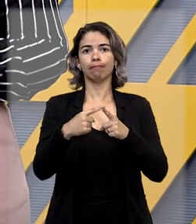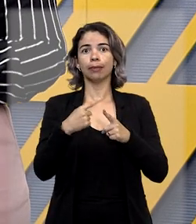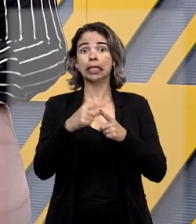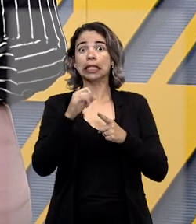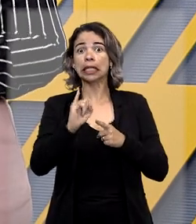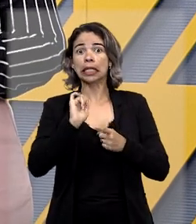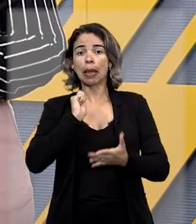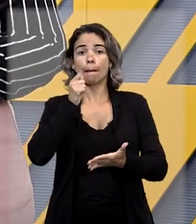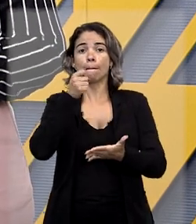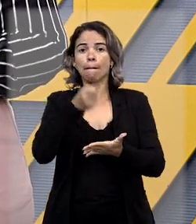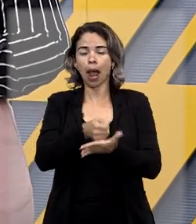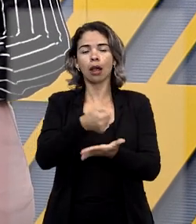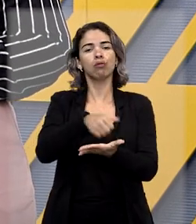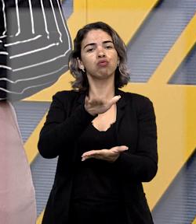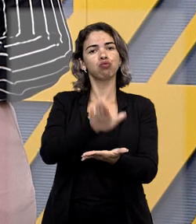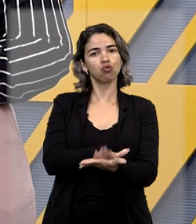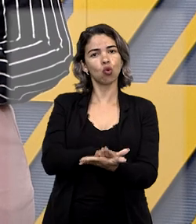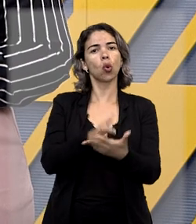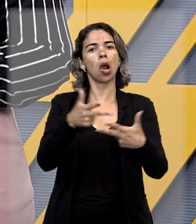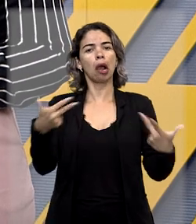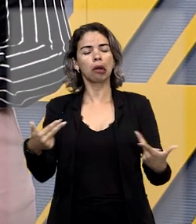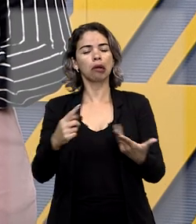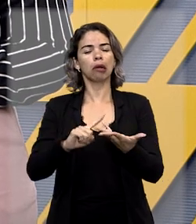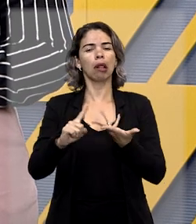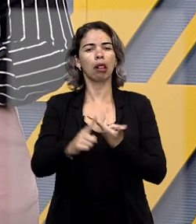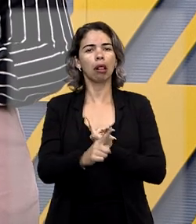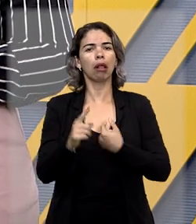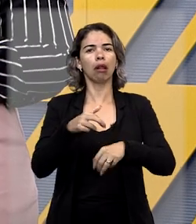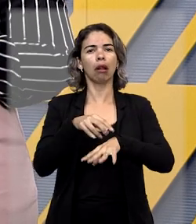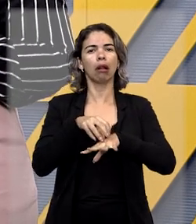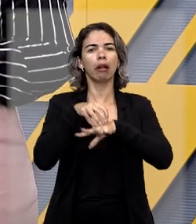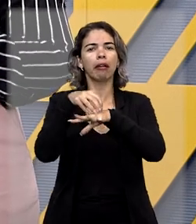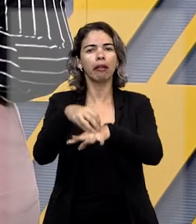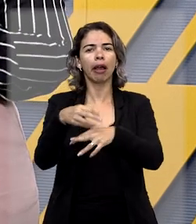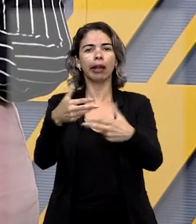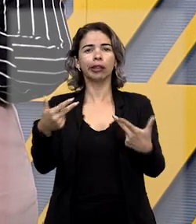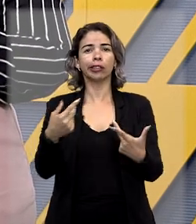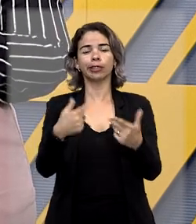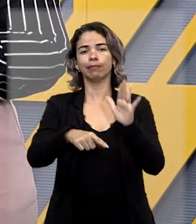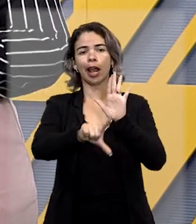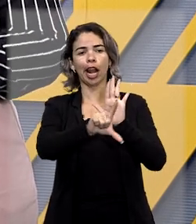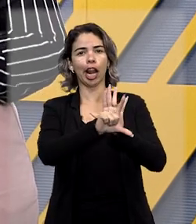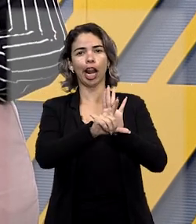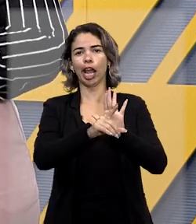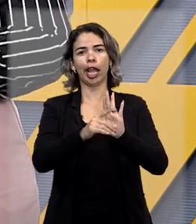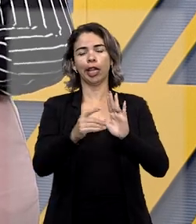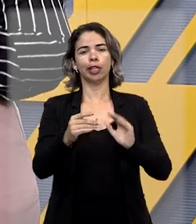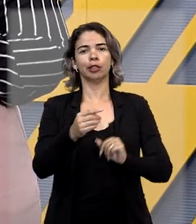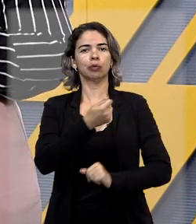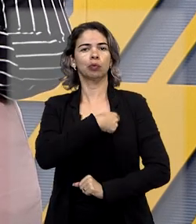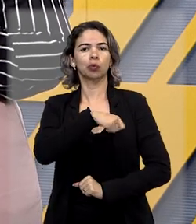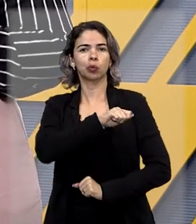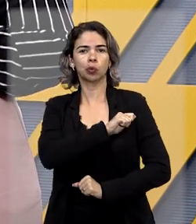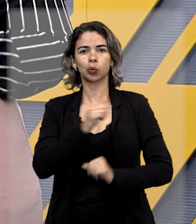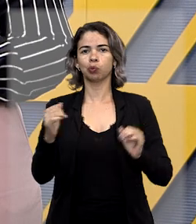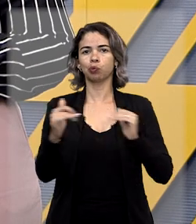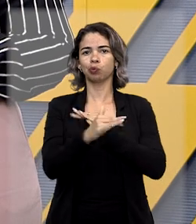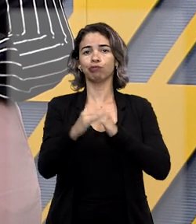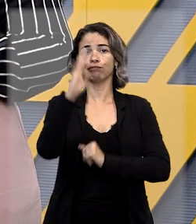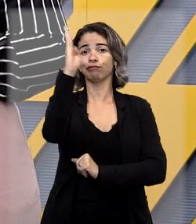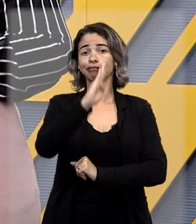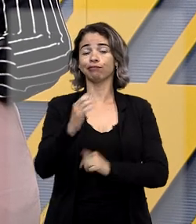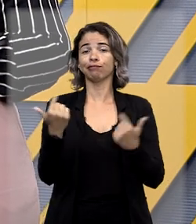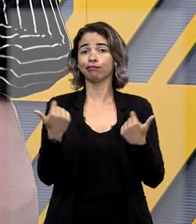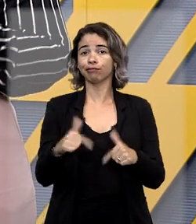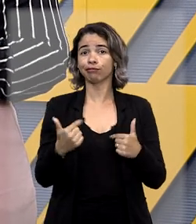prévio pagamento de multas e despesas com transbordo por ausência de previsão legal no Código de Trânsito Brasileiro. O